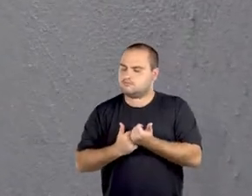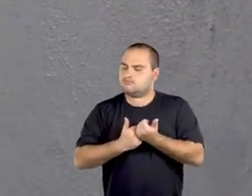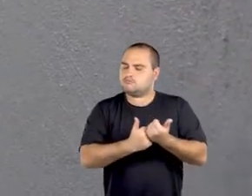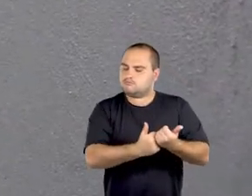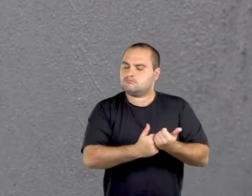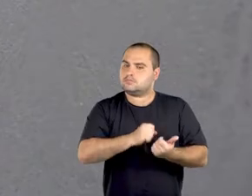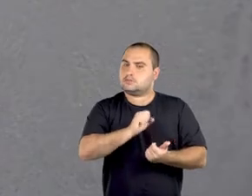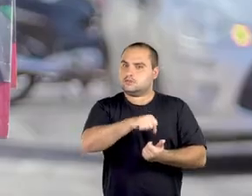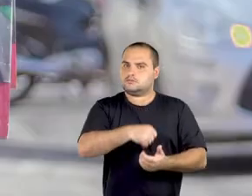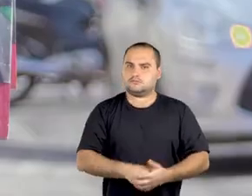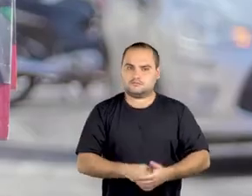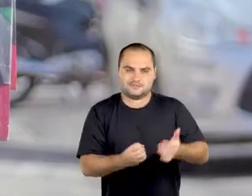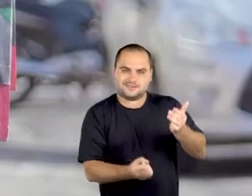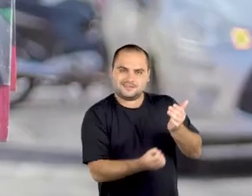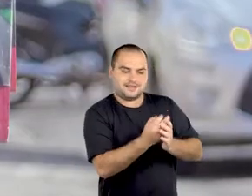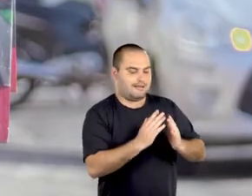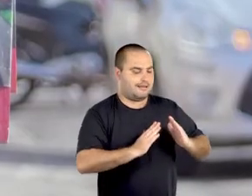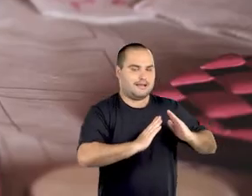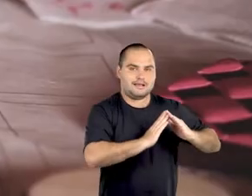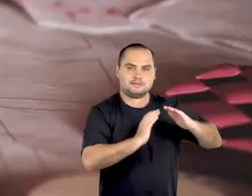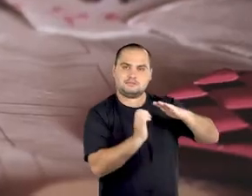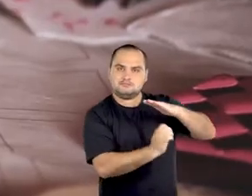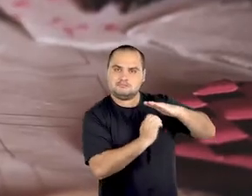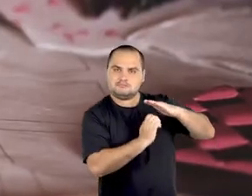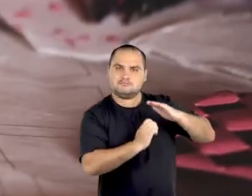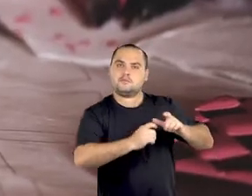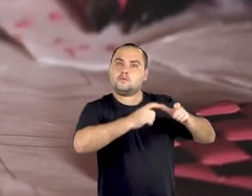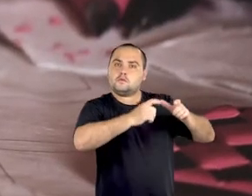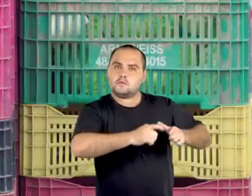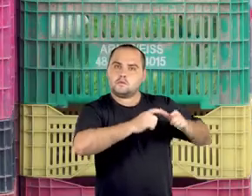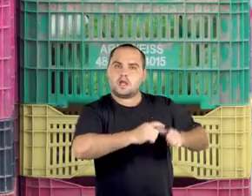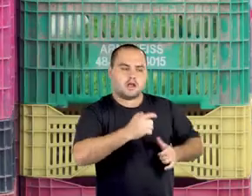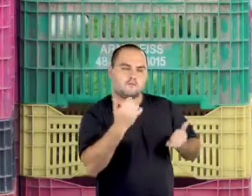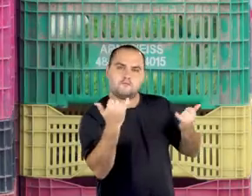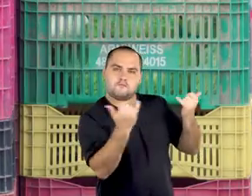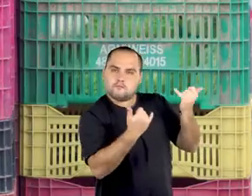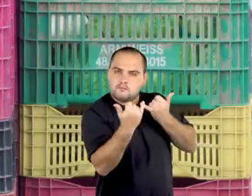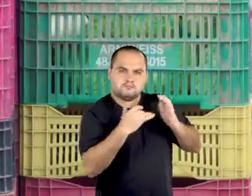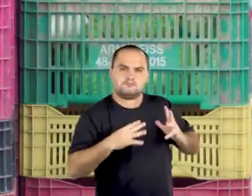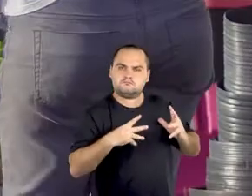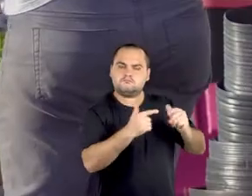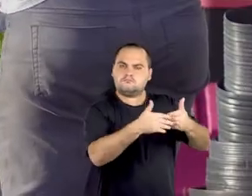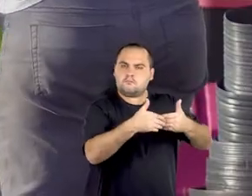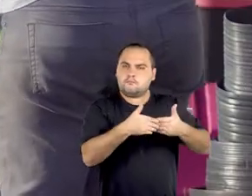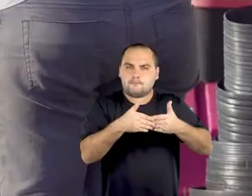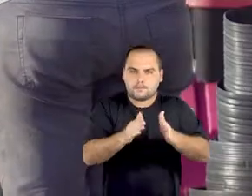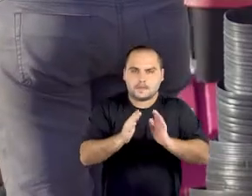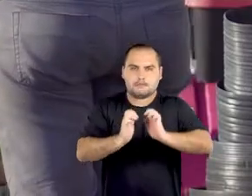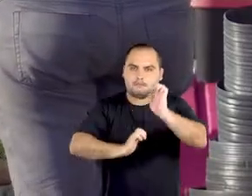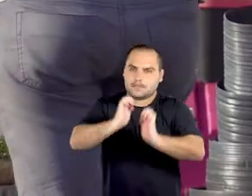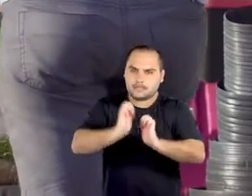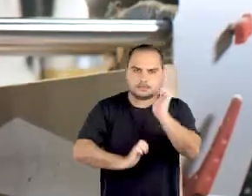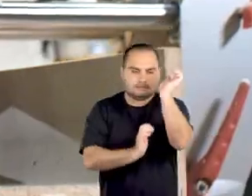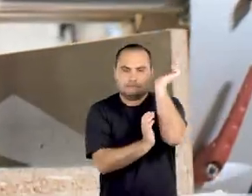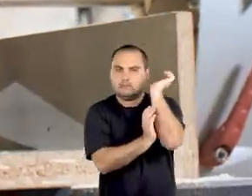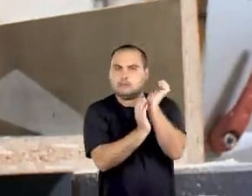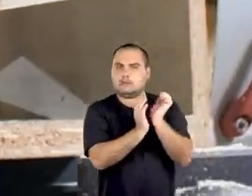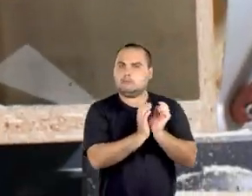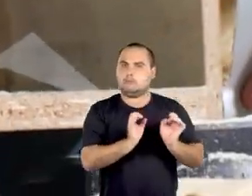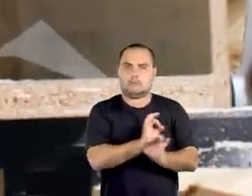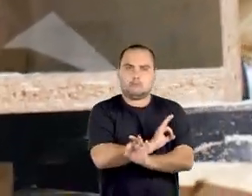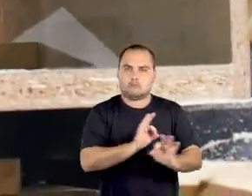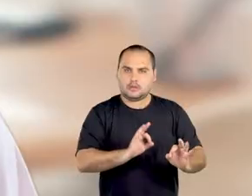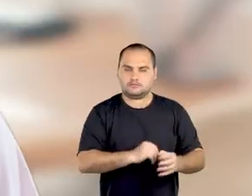apoio. Nós vamos criar a Casa do Empreendedor, um local com todas as informações para abertura de empresas